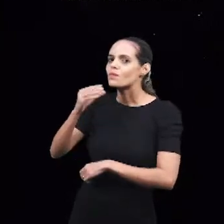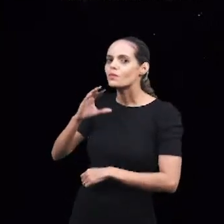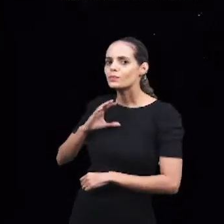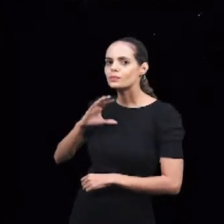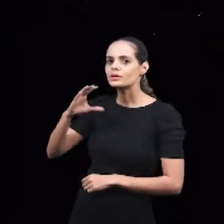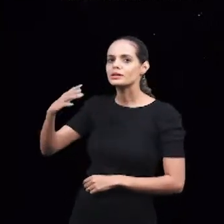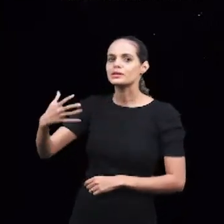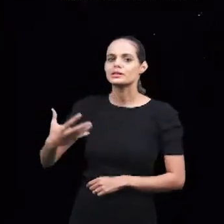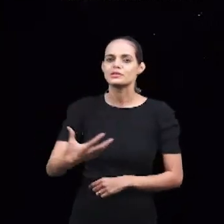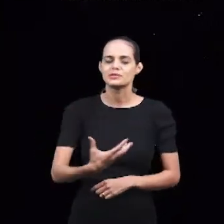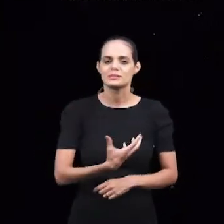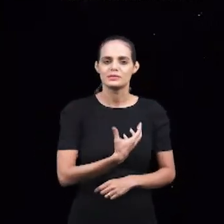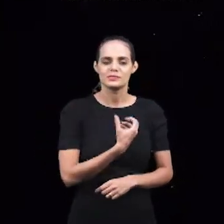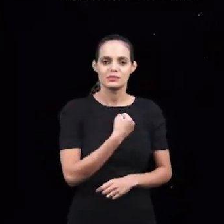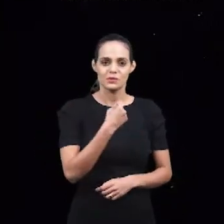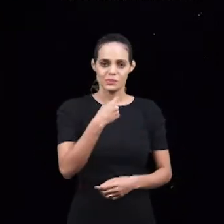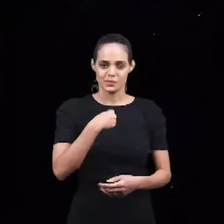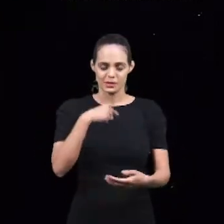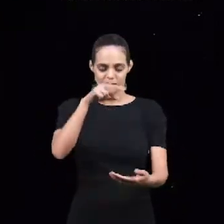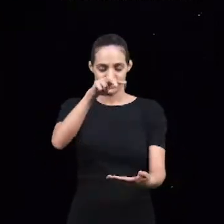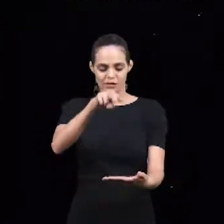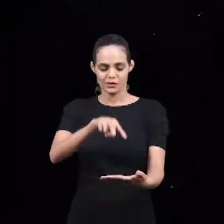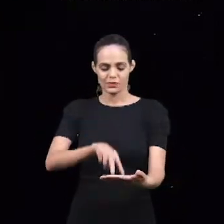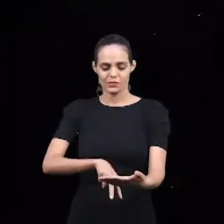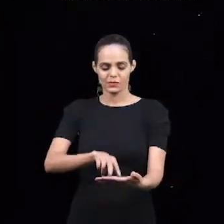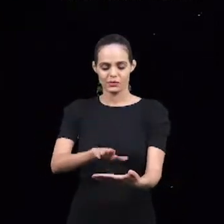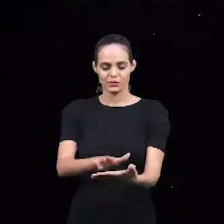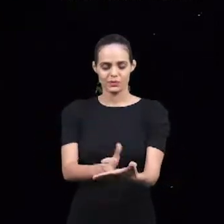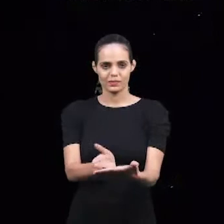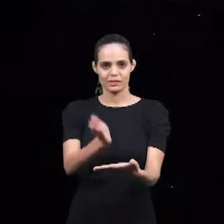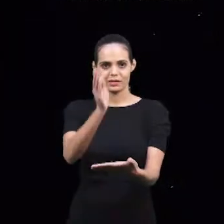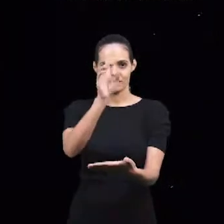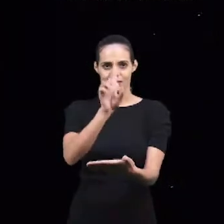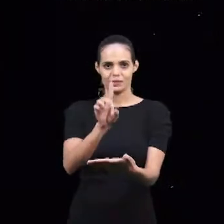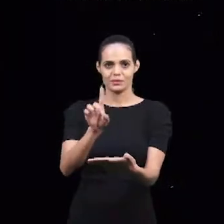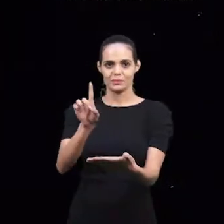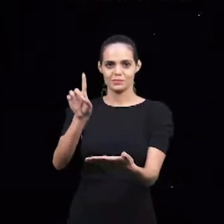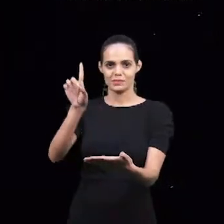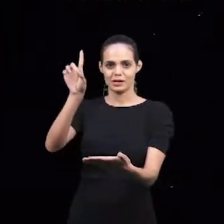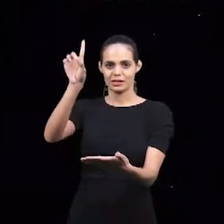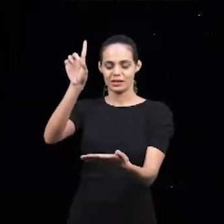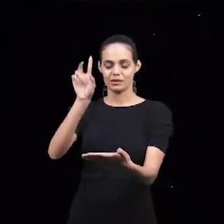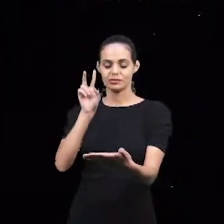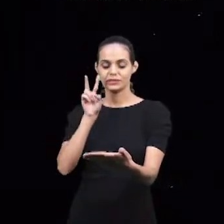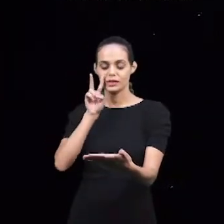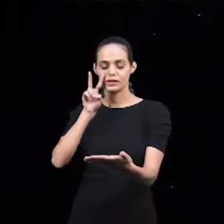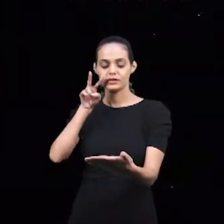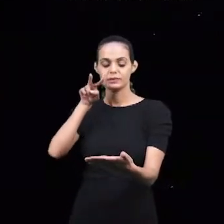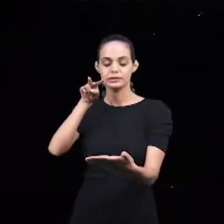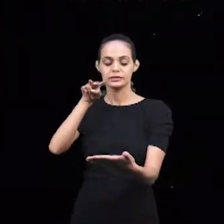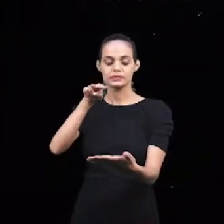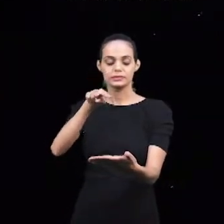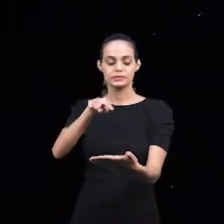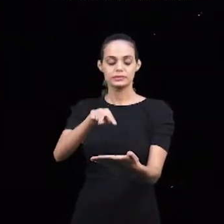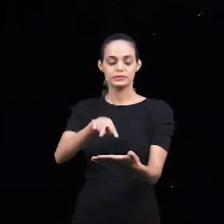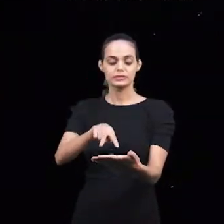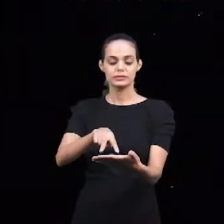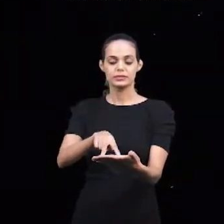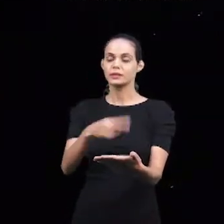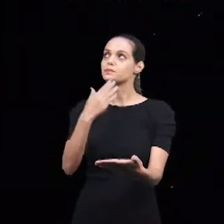Salvador, teu livro ler, meus olhos